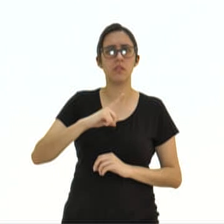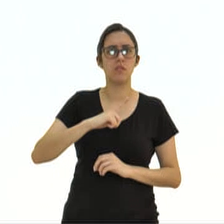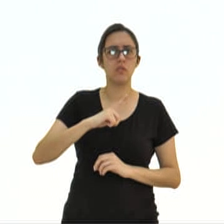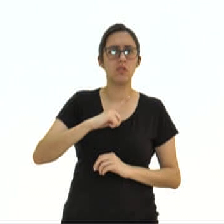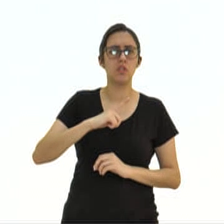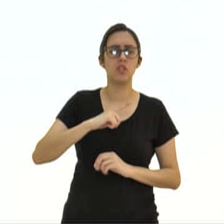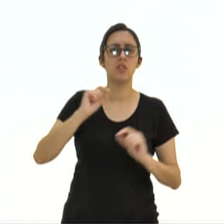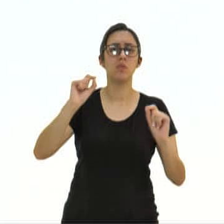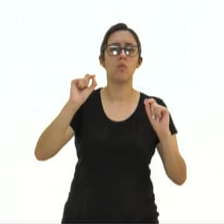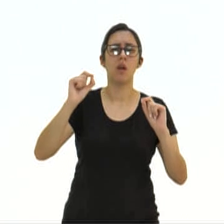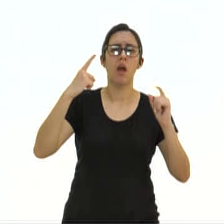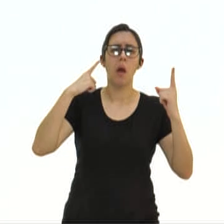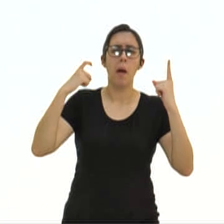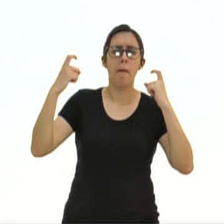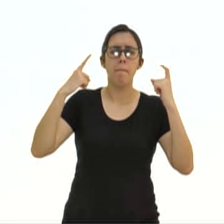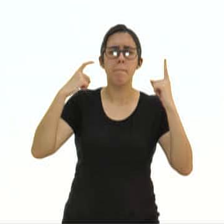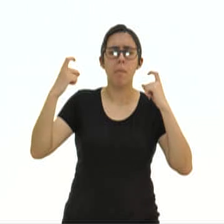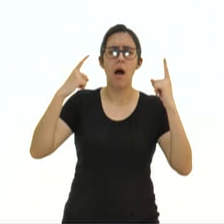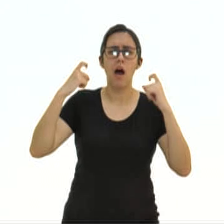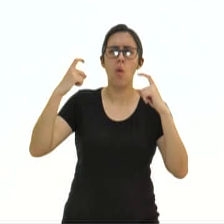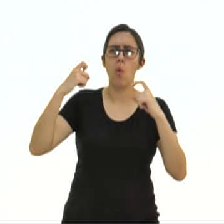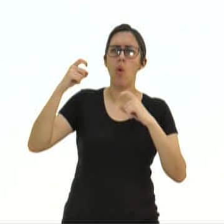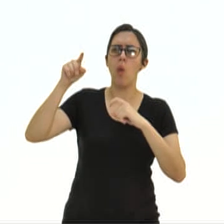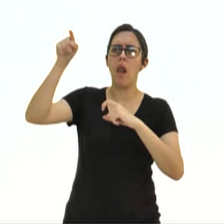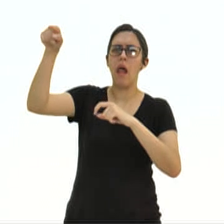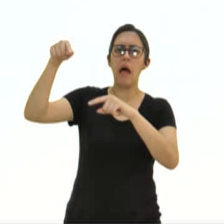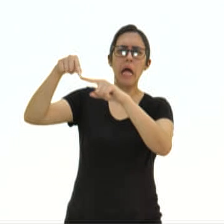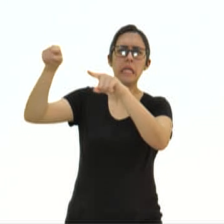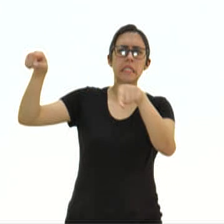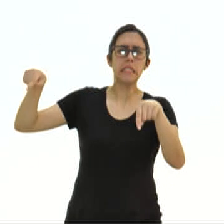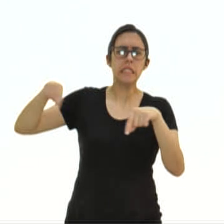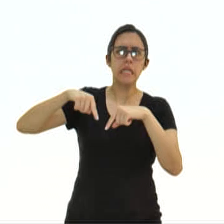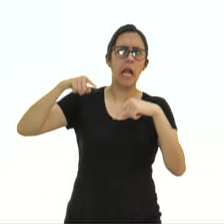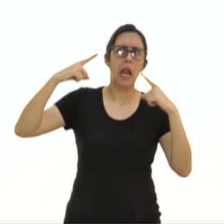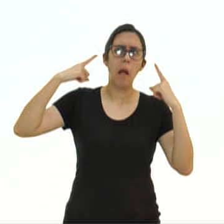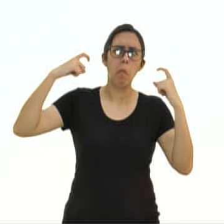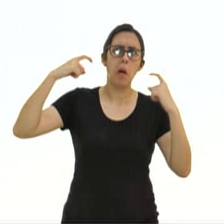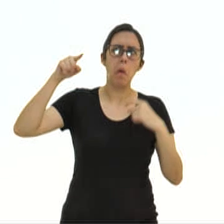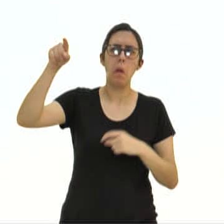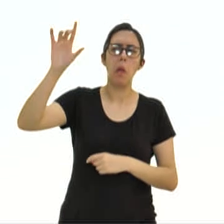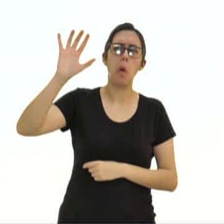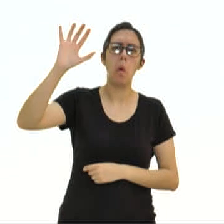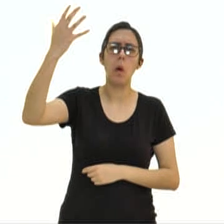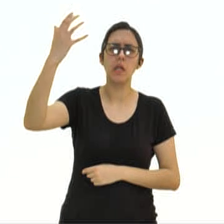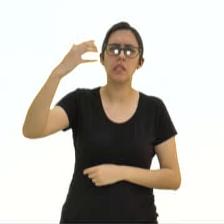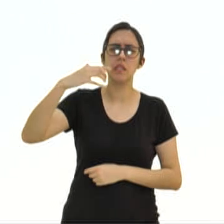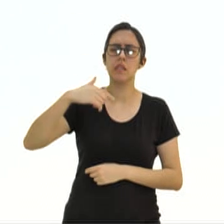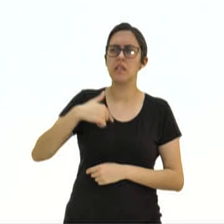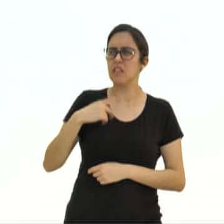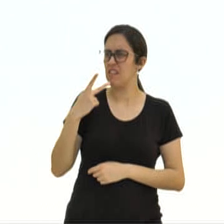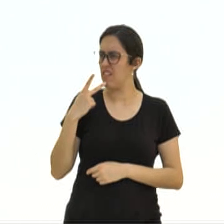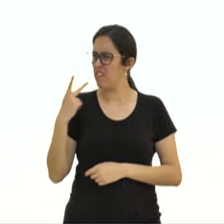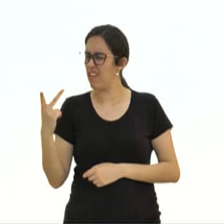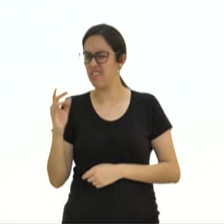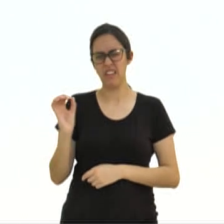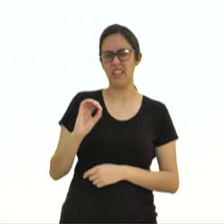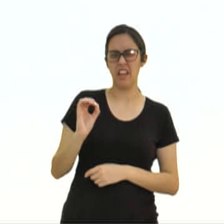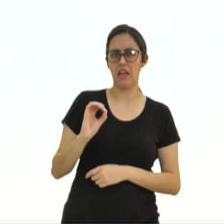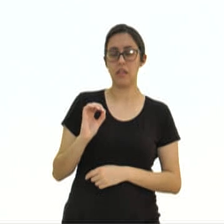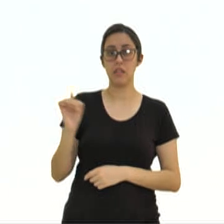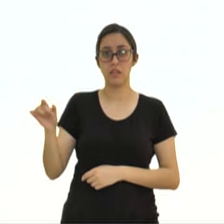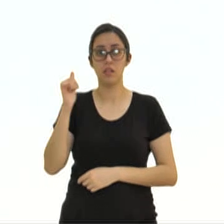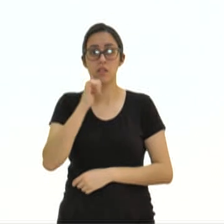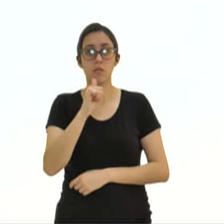que me acordou daquela espécie de sonolência. Quis falar dele, mas não achei modo. Conceição parecia